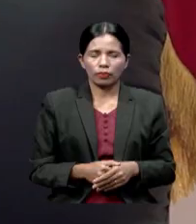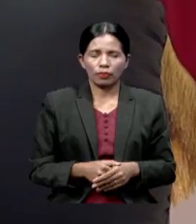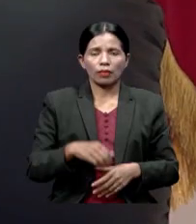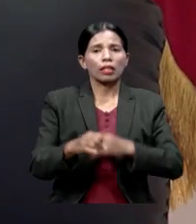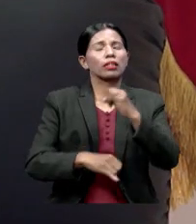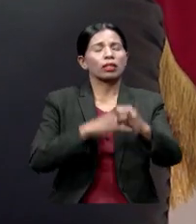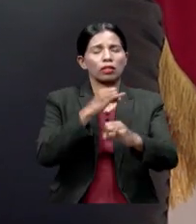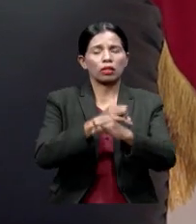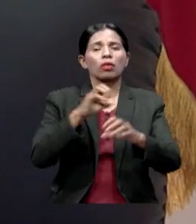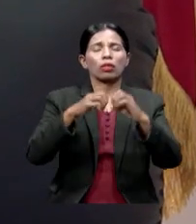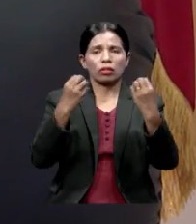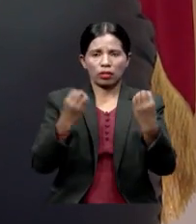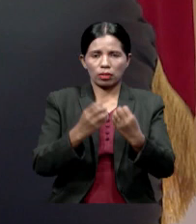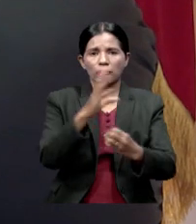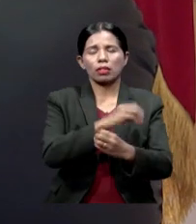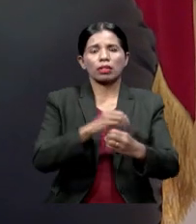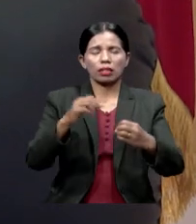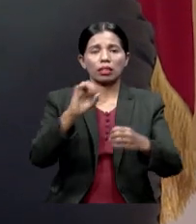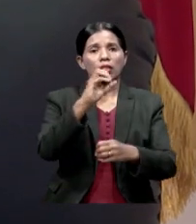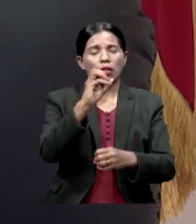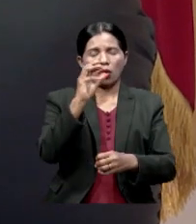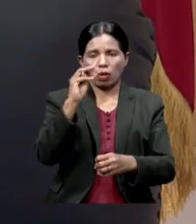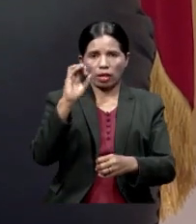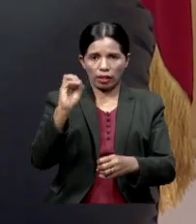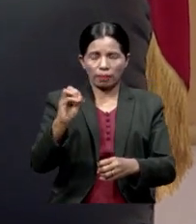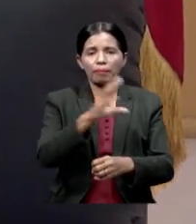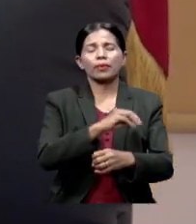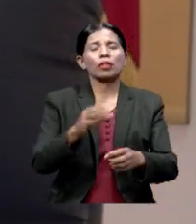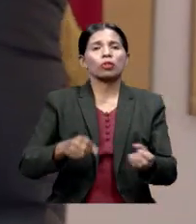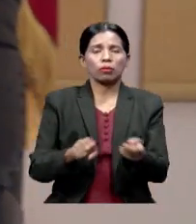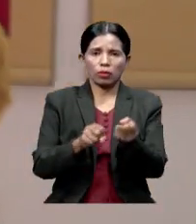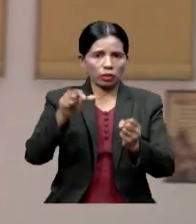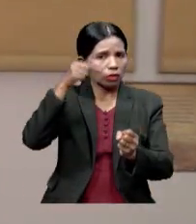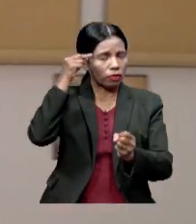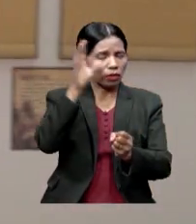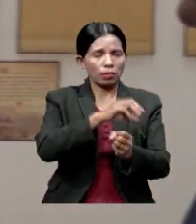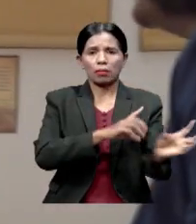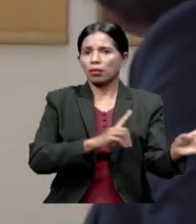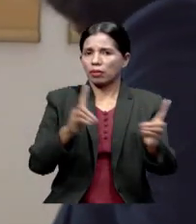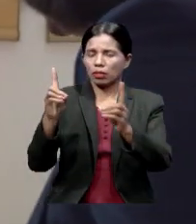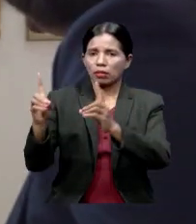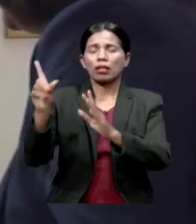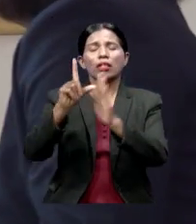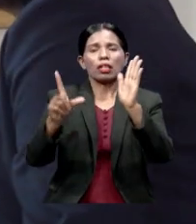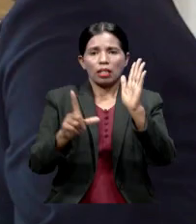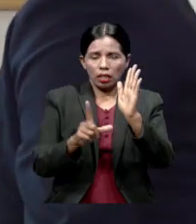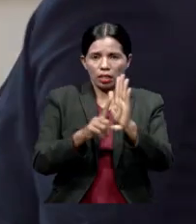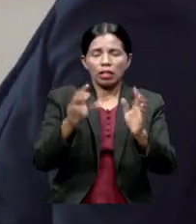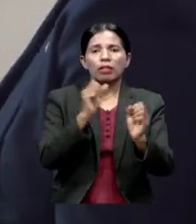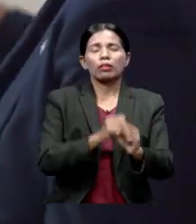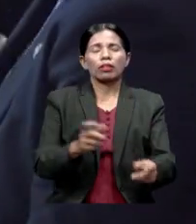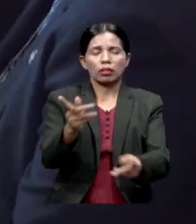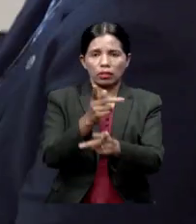International Organization for Migration in Timor Leste MOS se continua apoio governo ba implementação lei laboral ho de